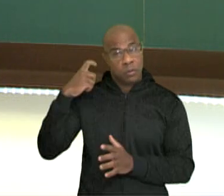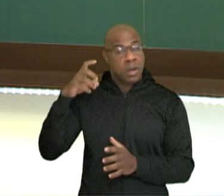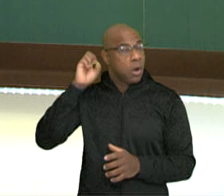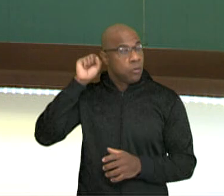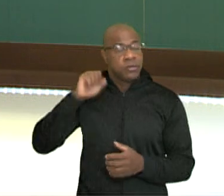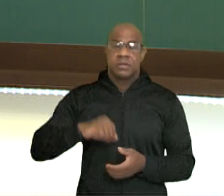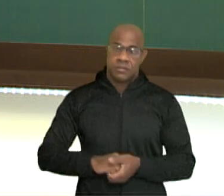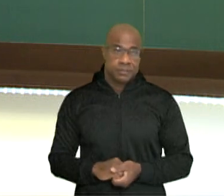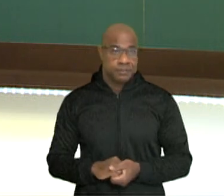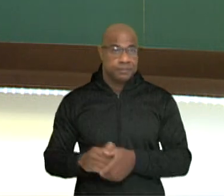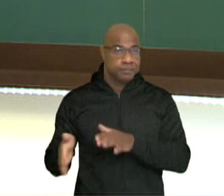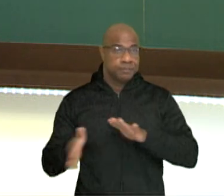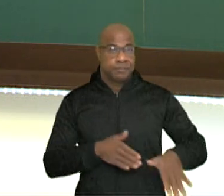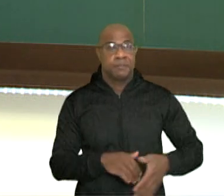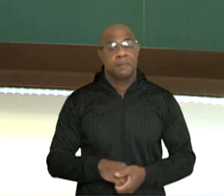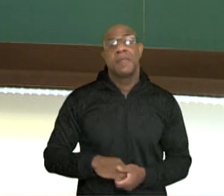bem.